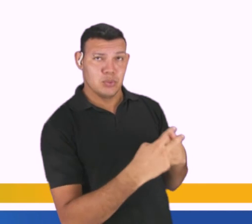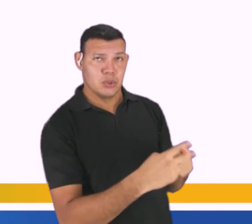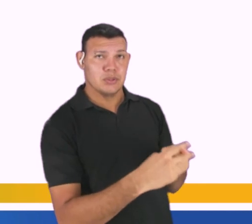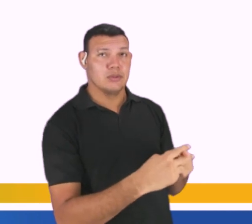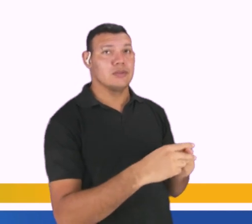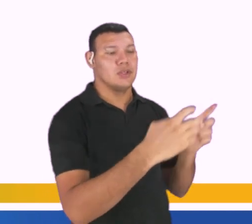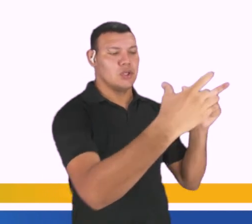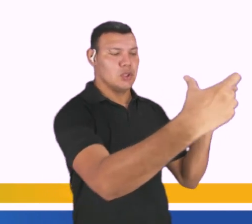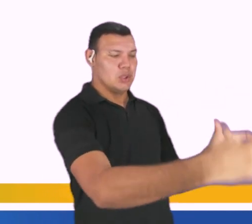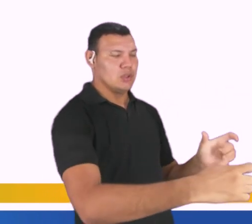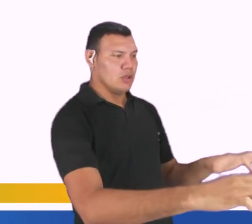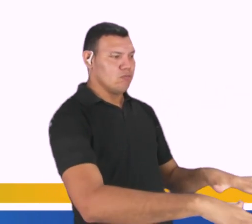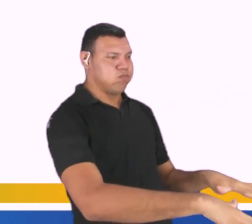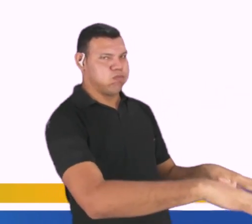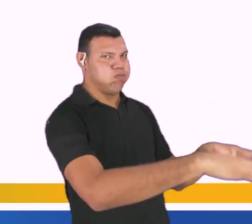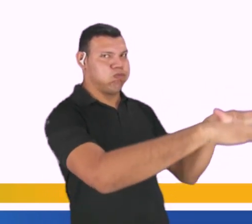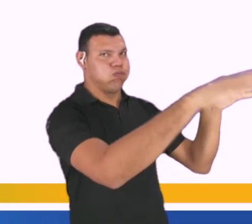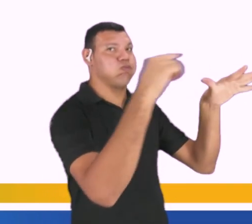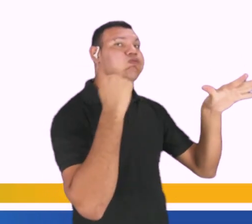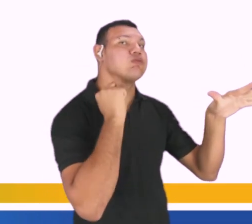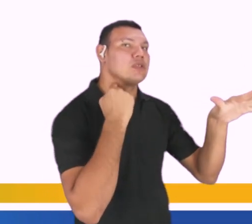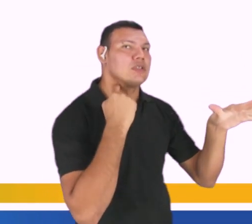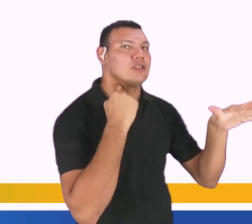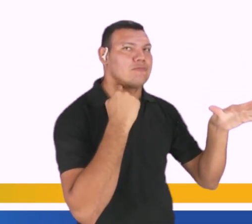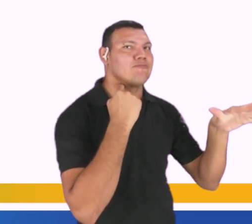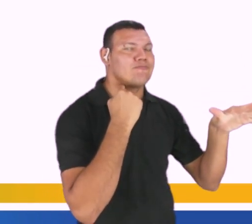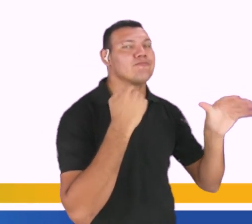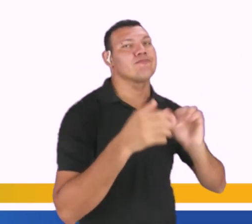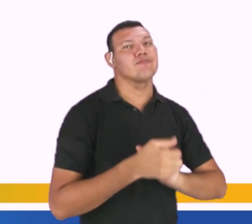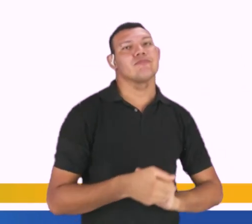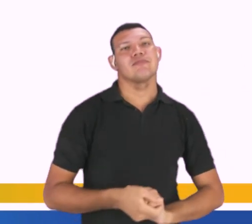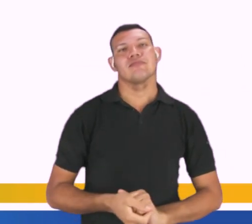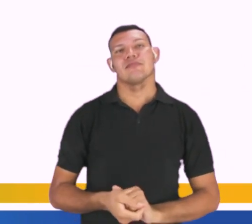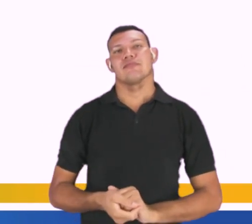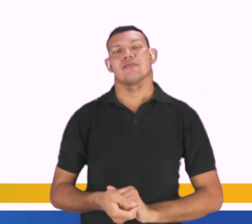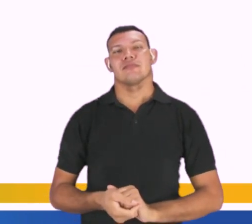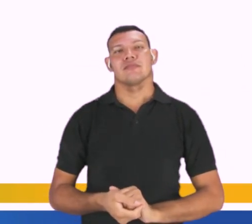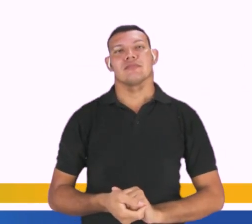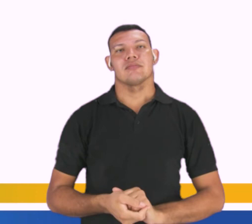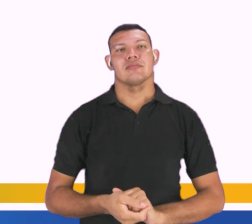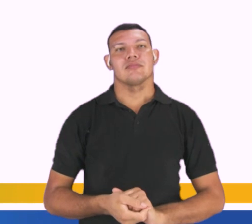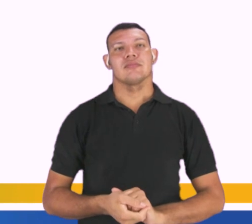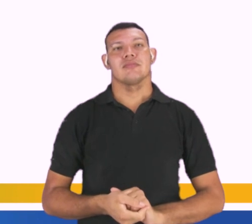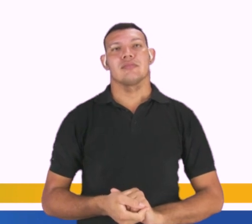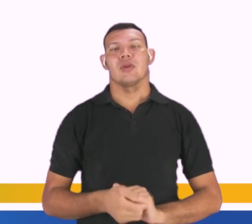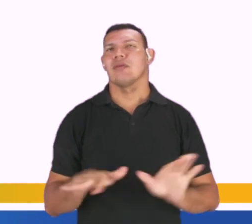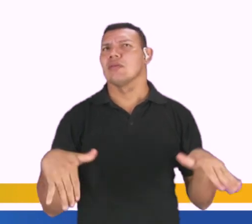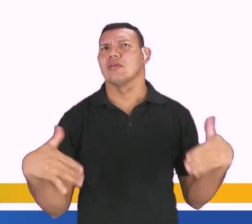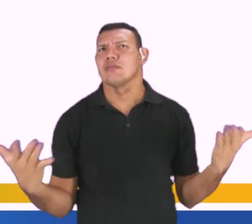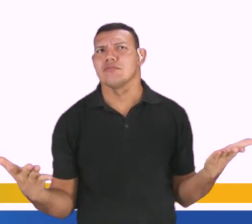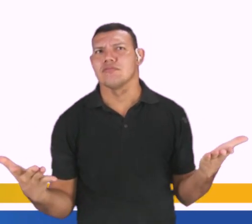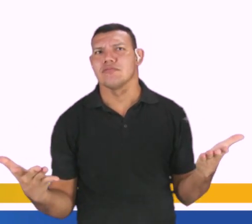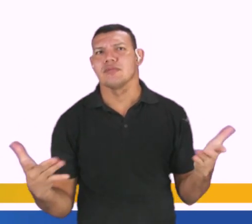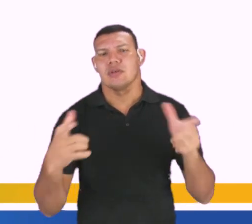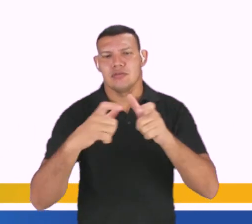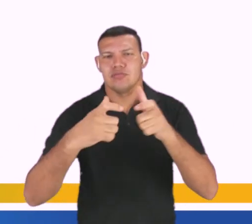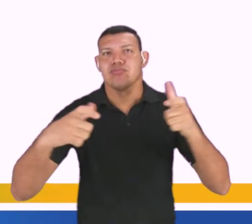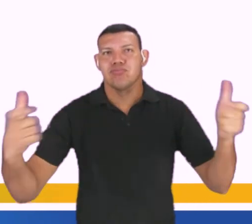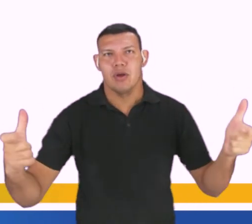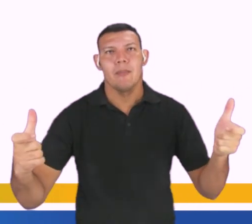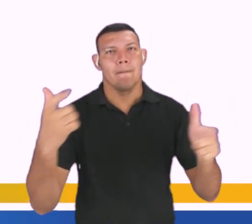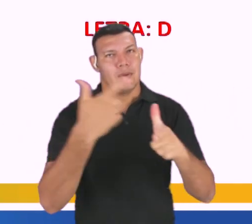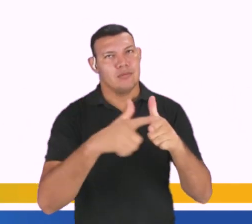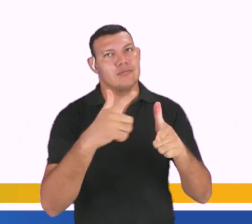é a que a gente considera incorreto, levando-se em consideração os maiores problemas ambientais? Identificou, então?